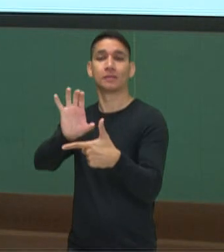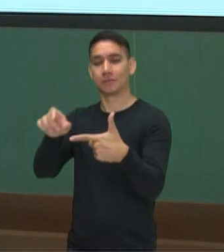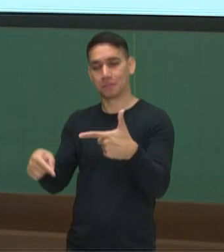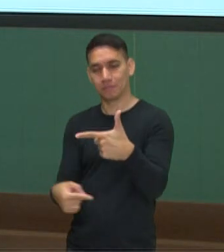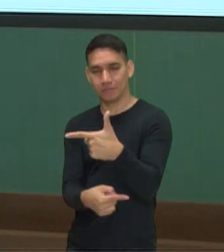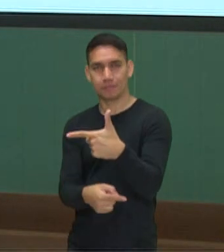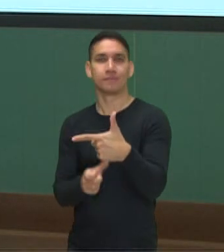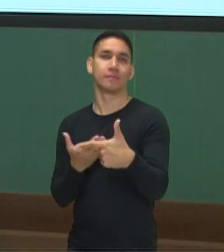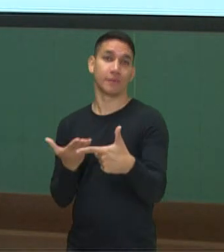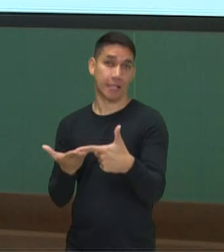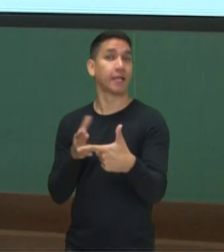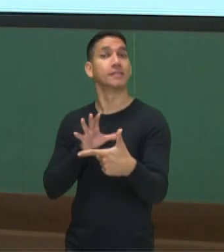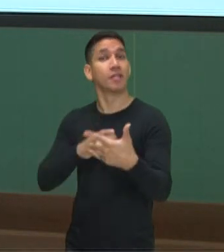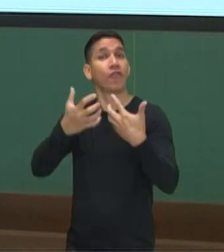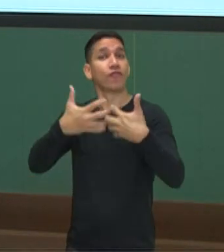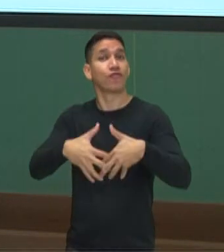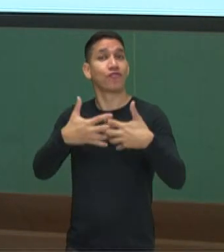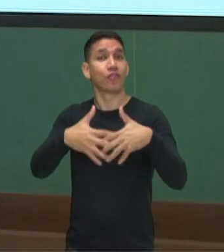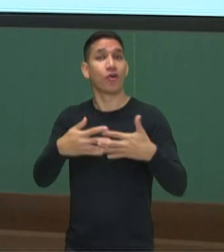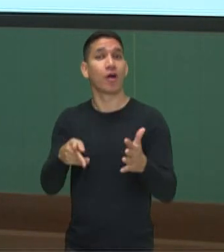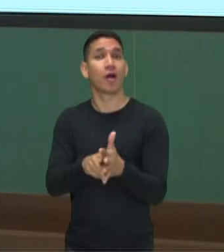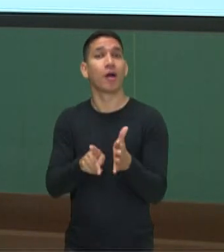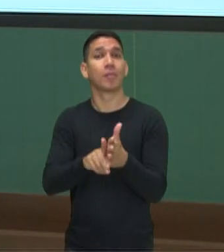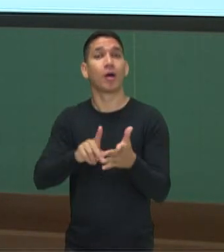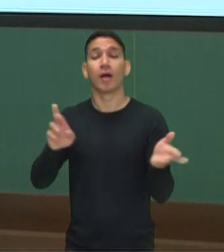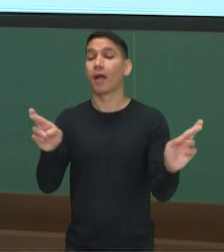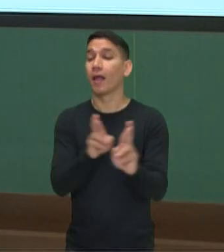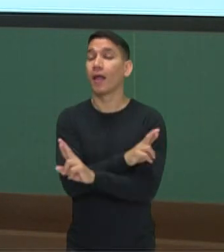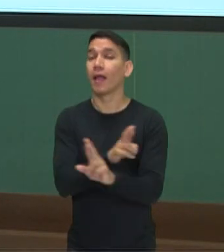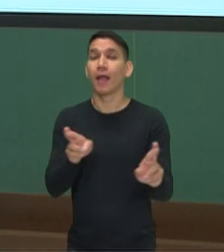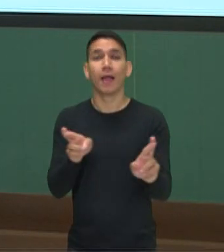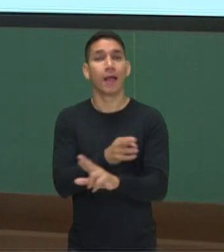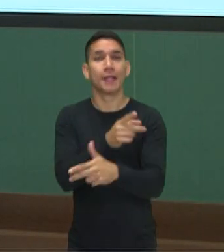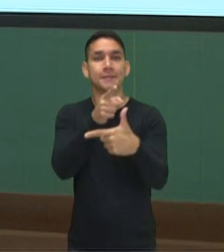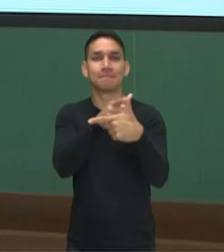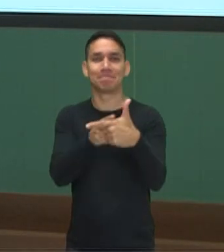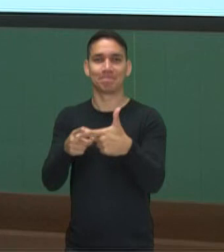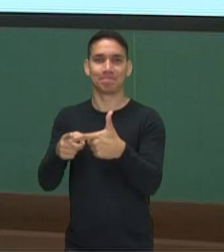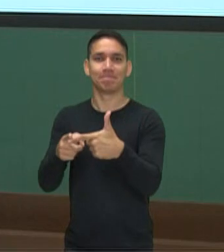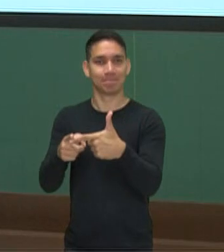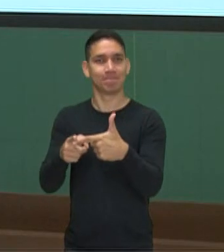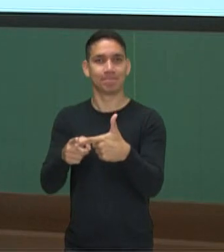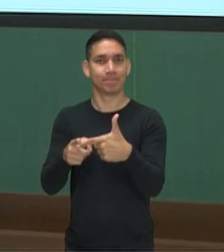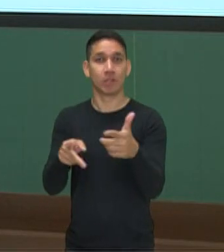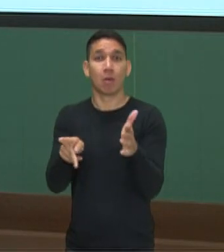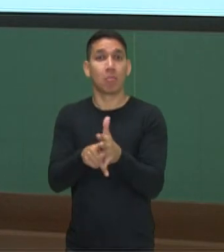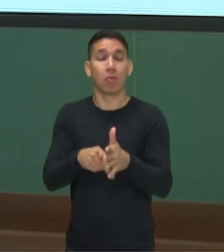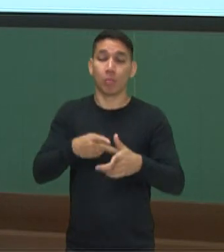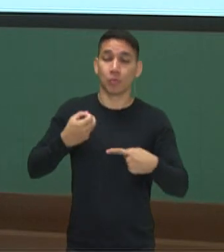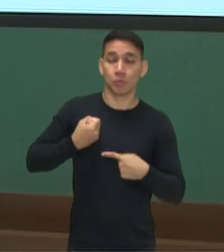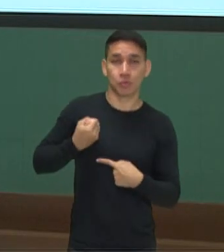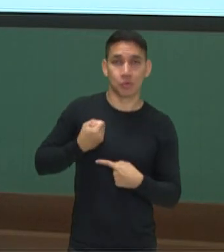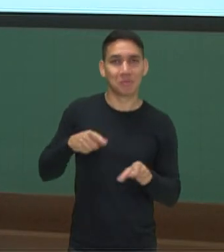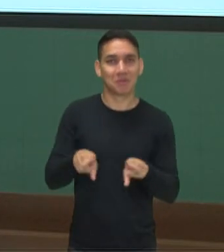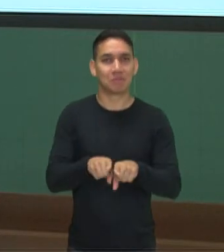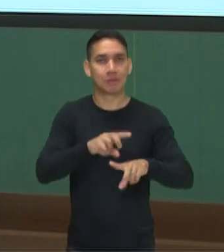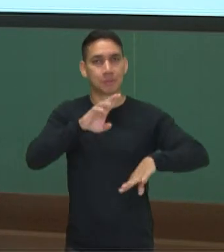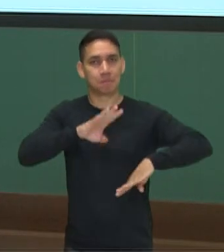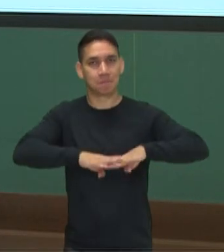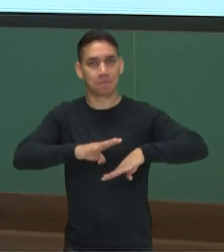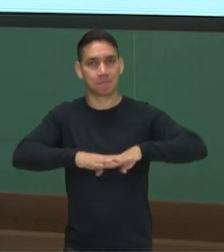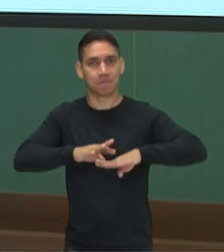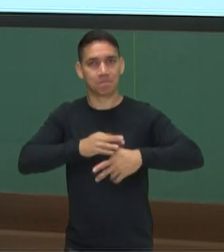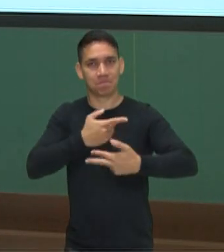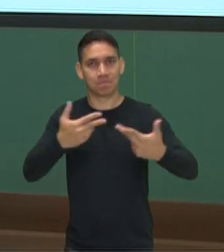cubo. E é assim que funciona a relação fundamental na divisão, tanto numérica quanto algébrica. Tá bom?